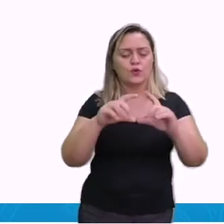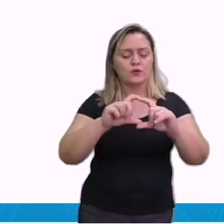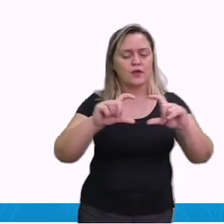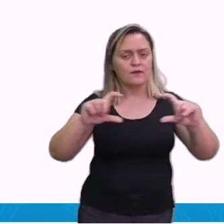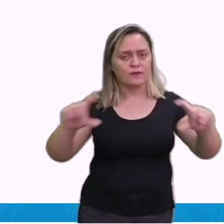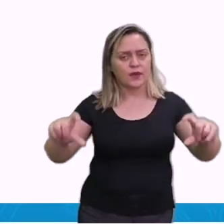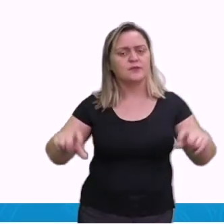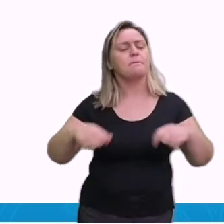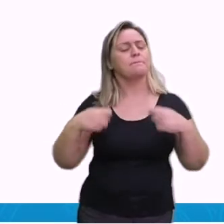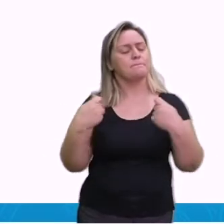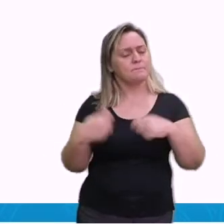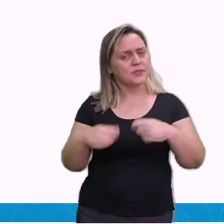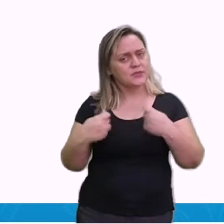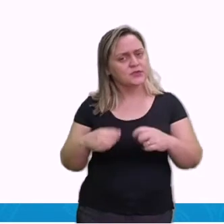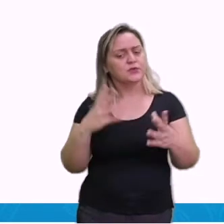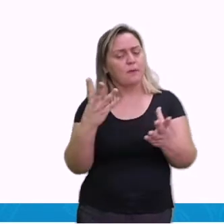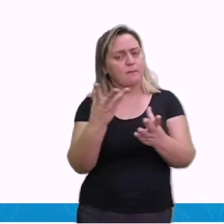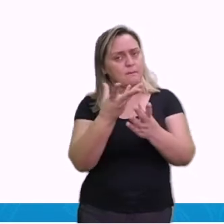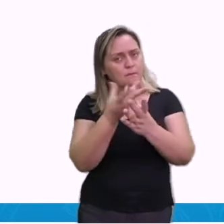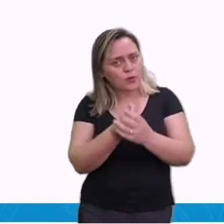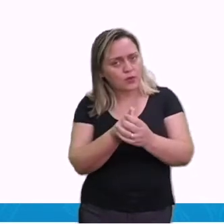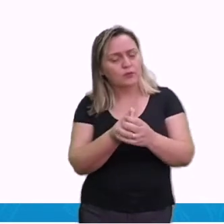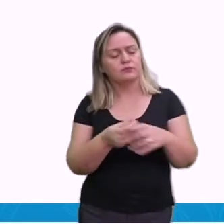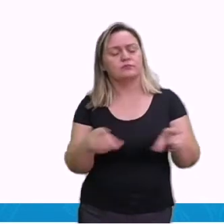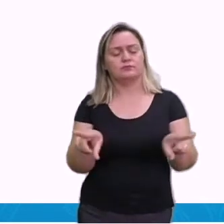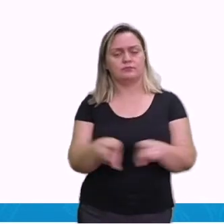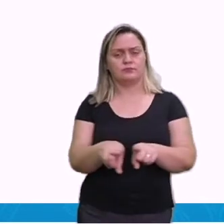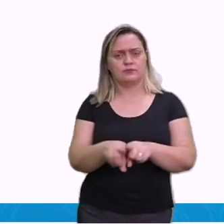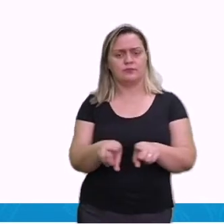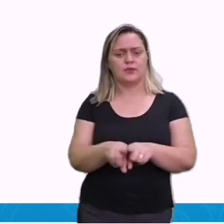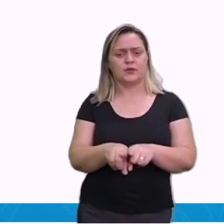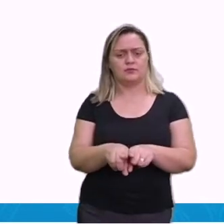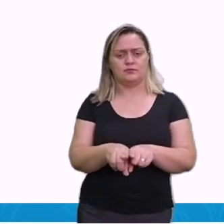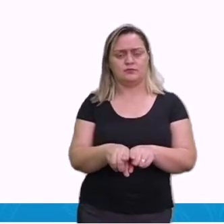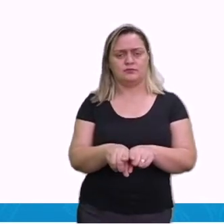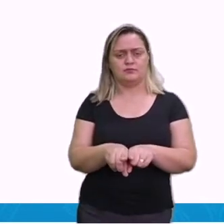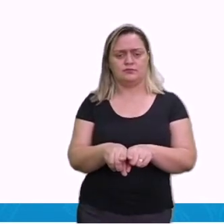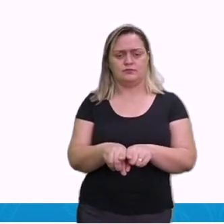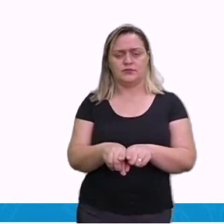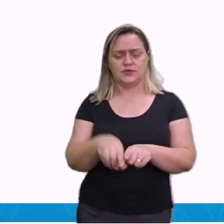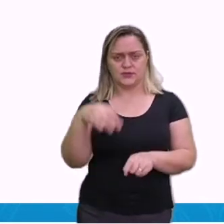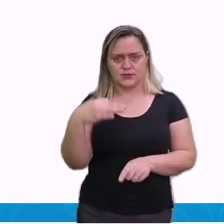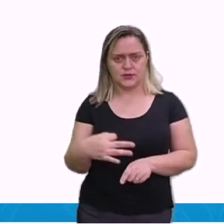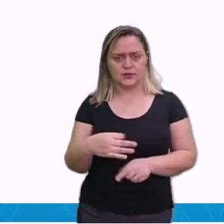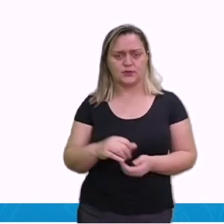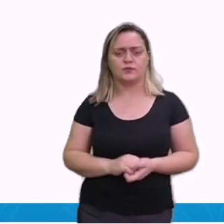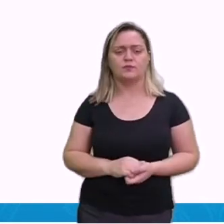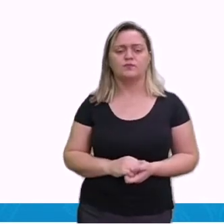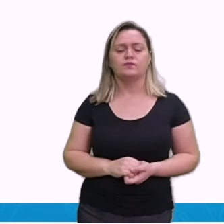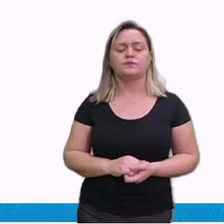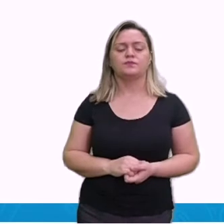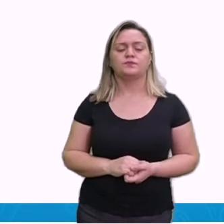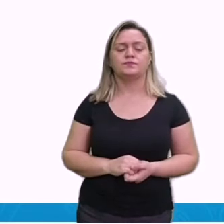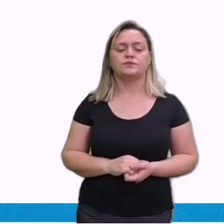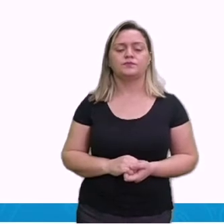porque está errado. Olha como é que fica fora de contexto. Os lápis